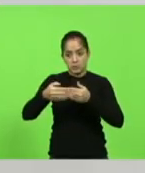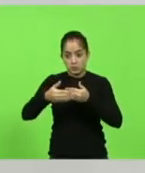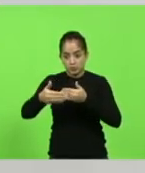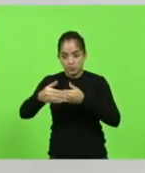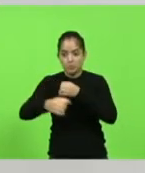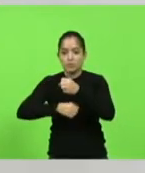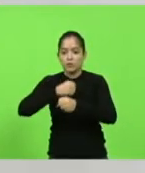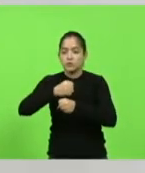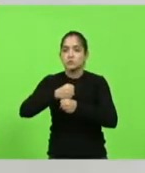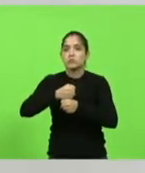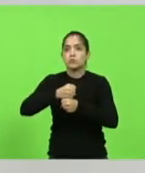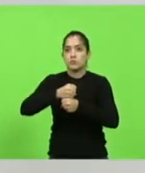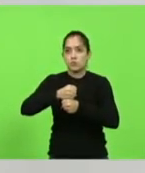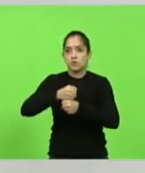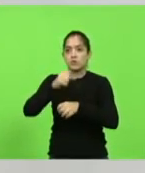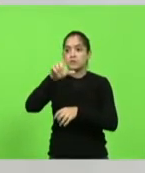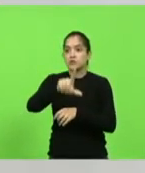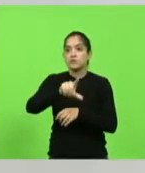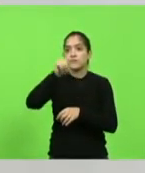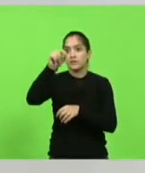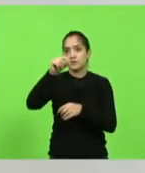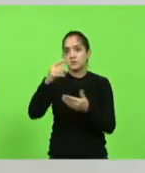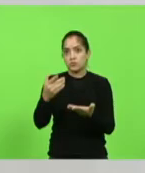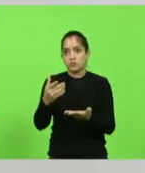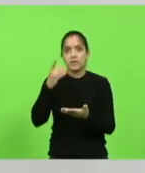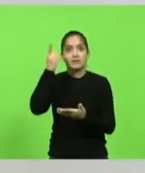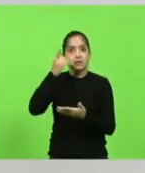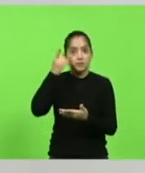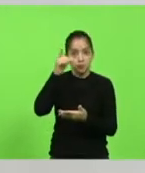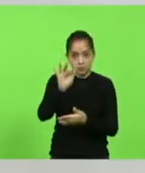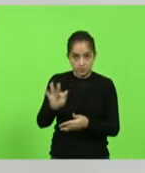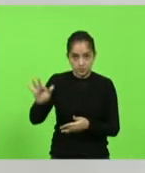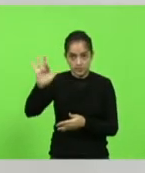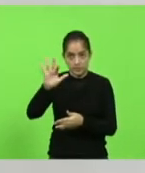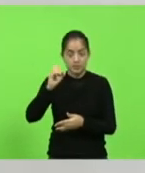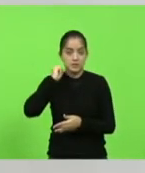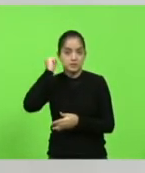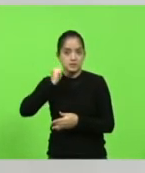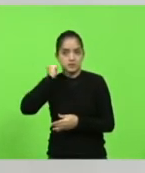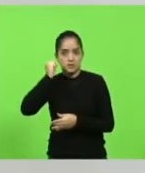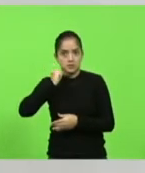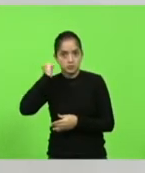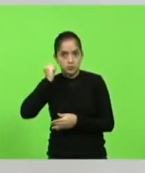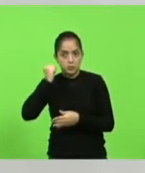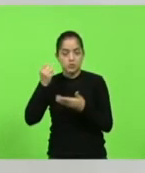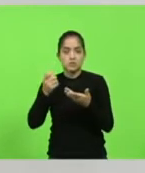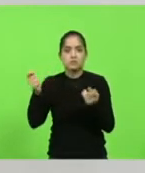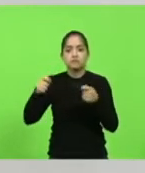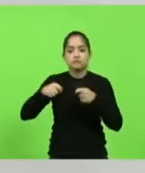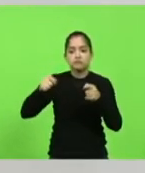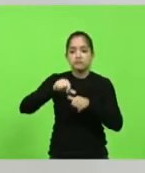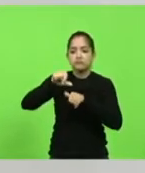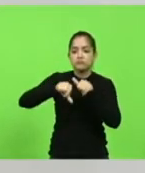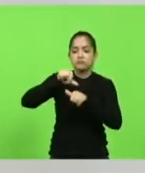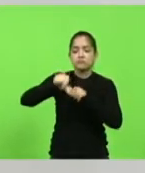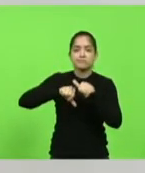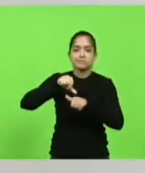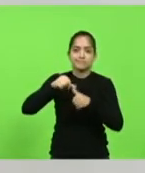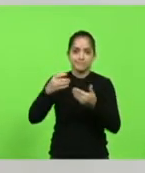estar elegendo deputados federais e senadores que têm condições de mudar essas